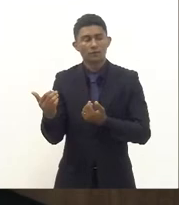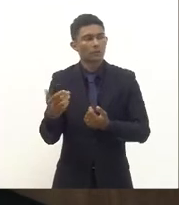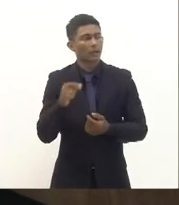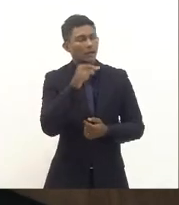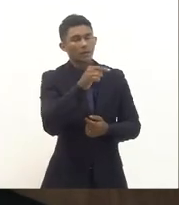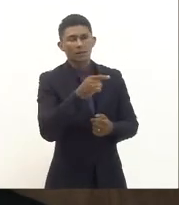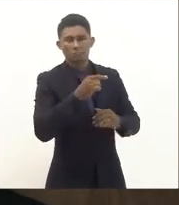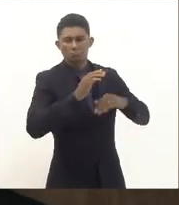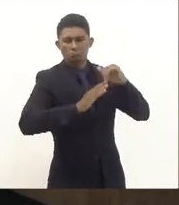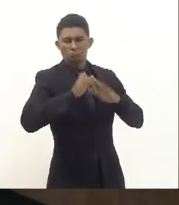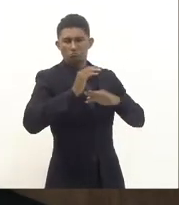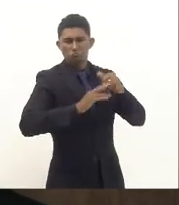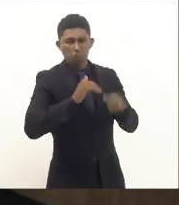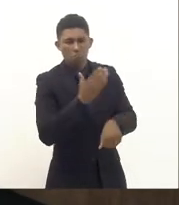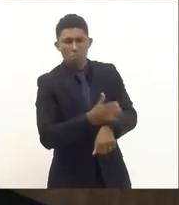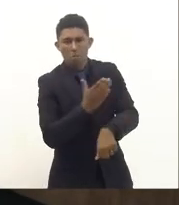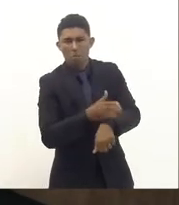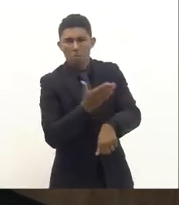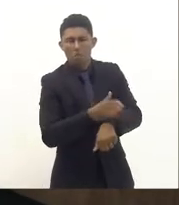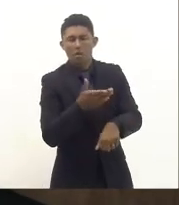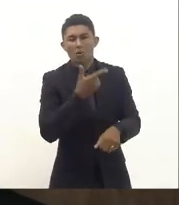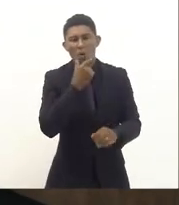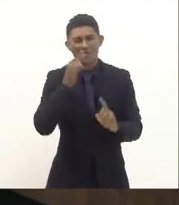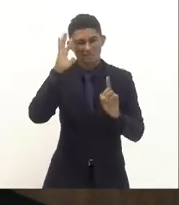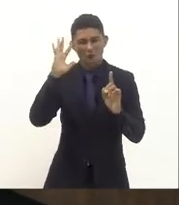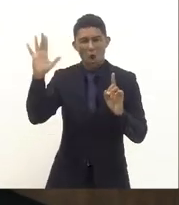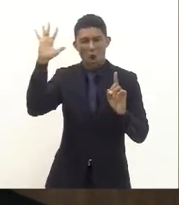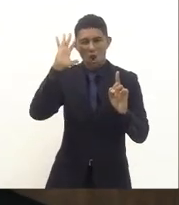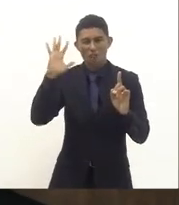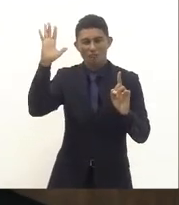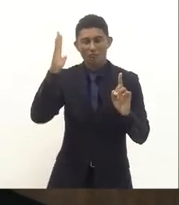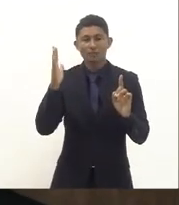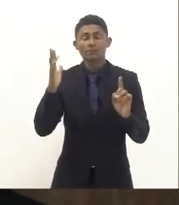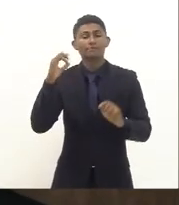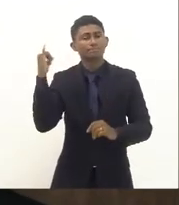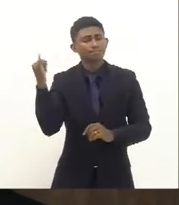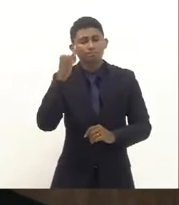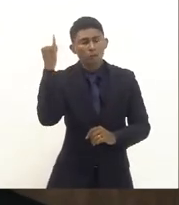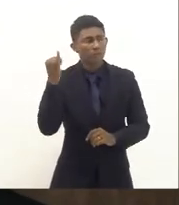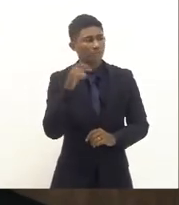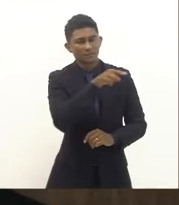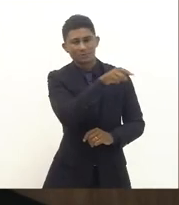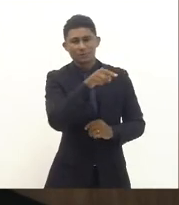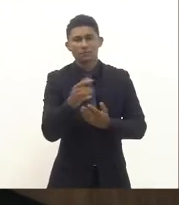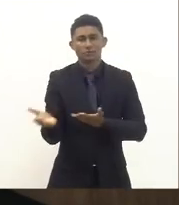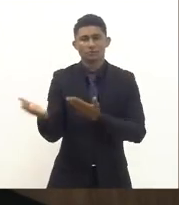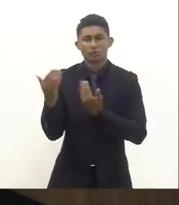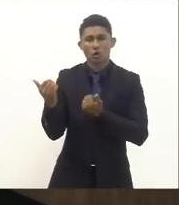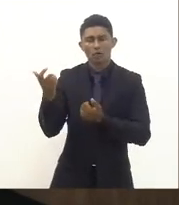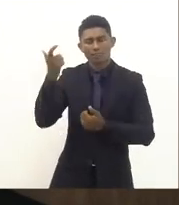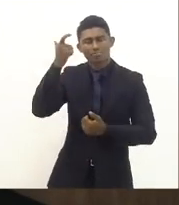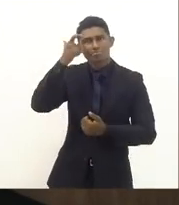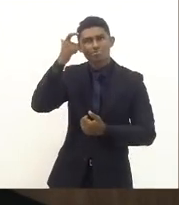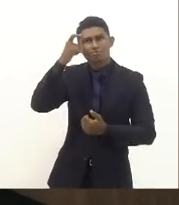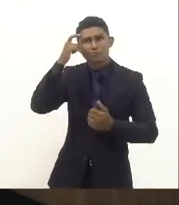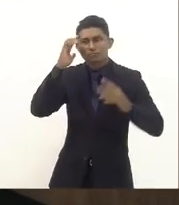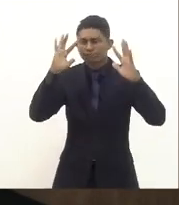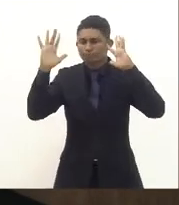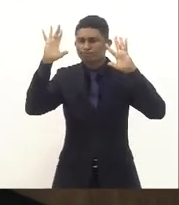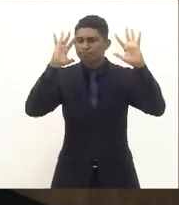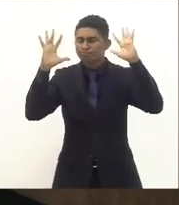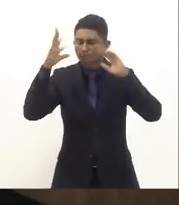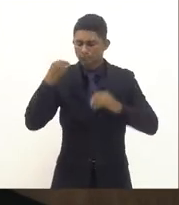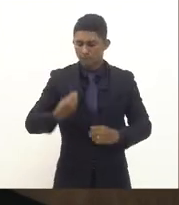Dostoiévski é essa disputa que a gente precisa fazer na mente da Nossa Juventude é colocar sentido para vida